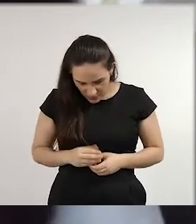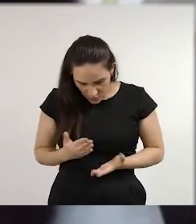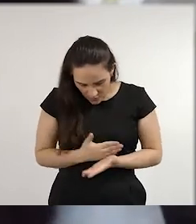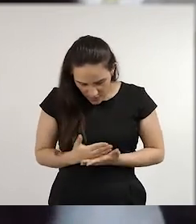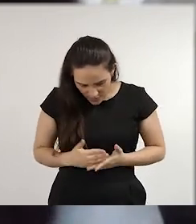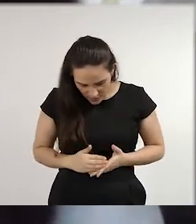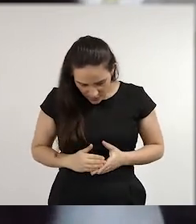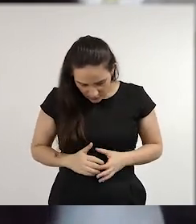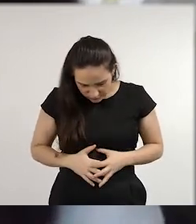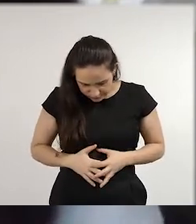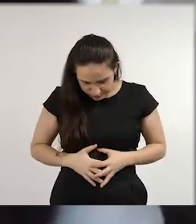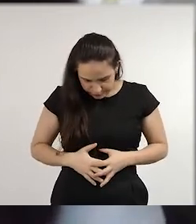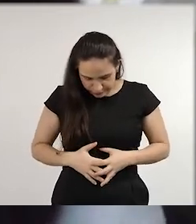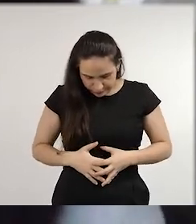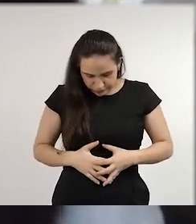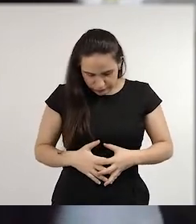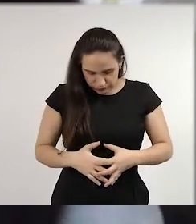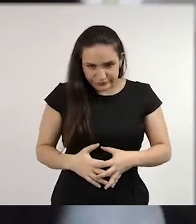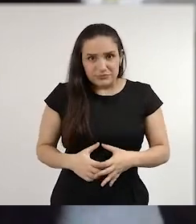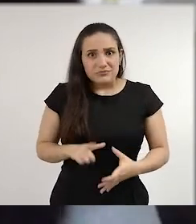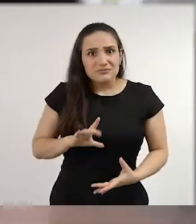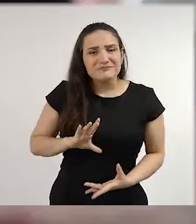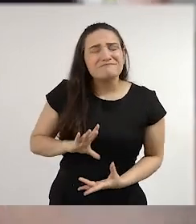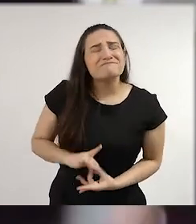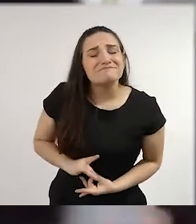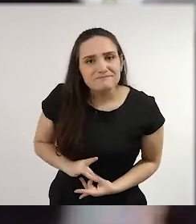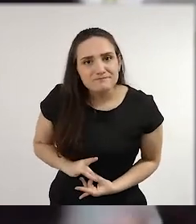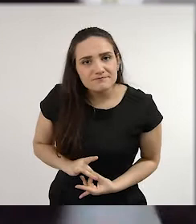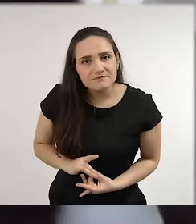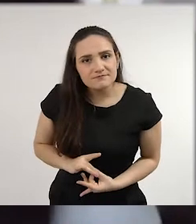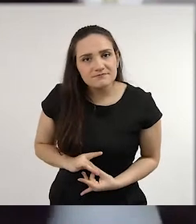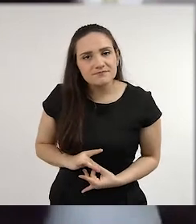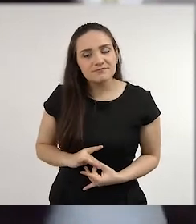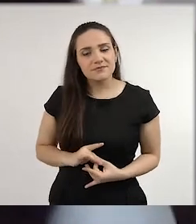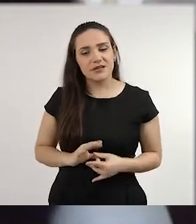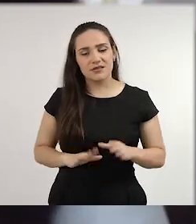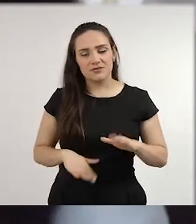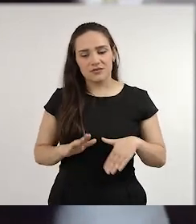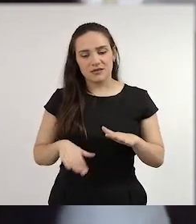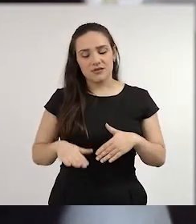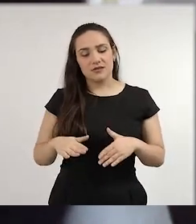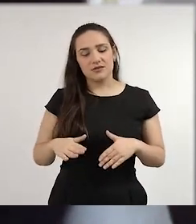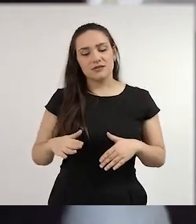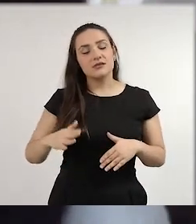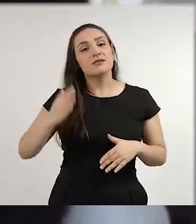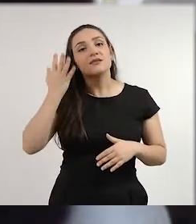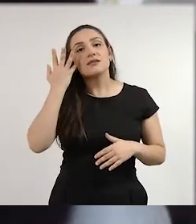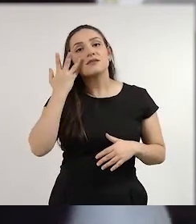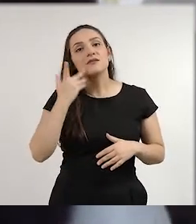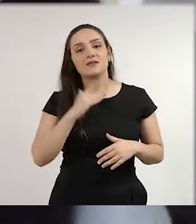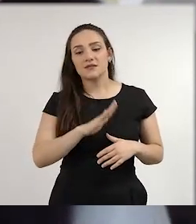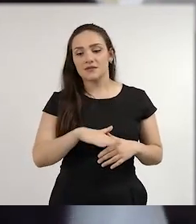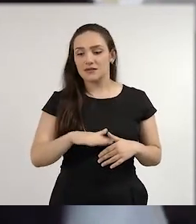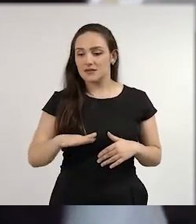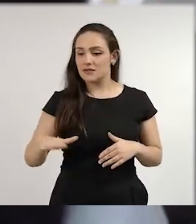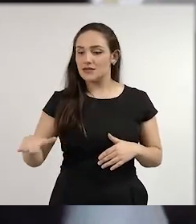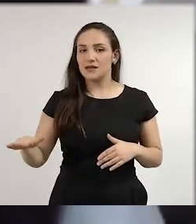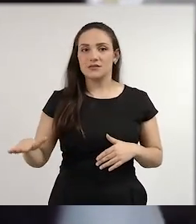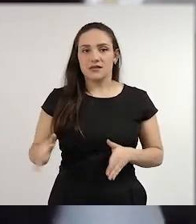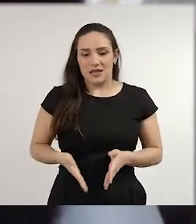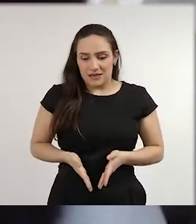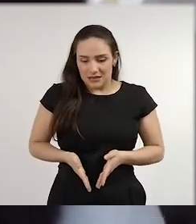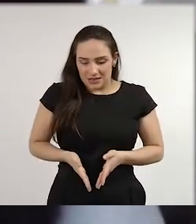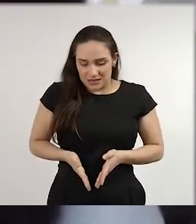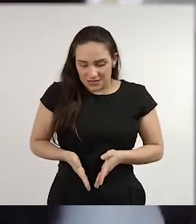com a mãe, né? Para ter uma ideia, a criança sai do ventre, a mão dela é outro universo, ela olha a